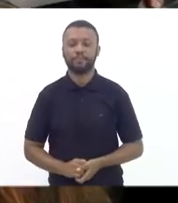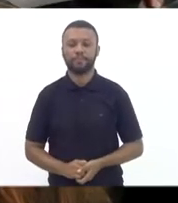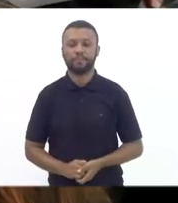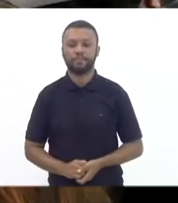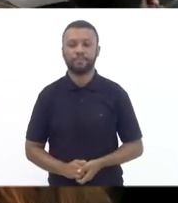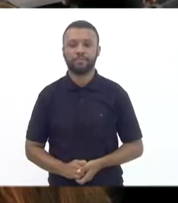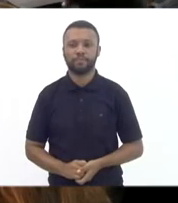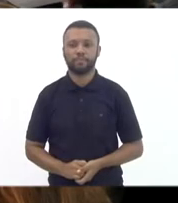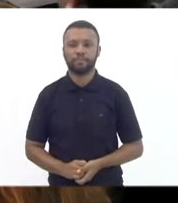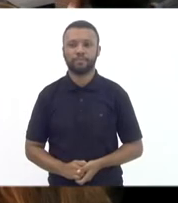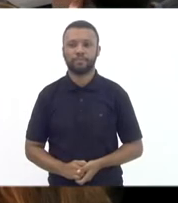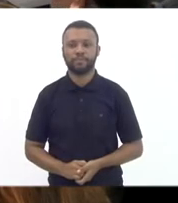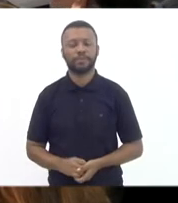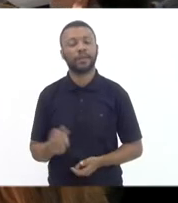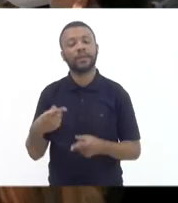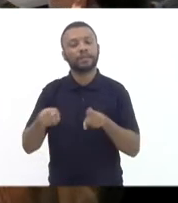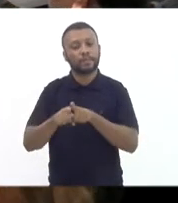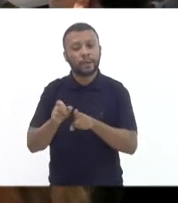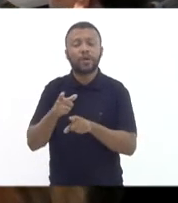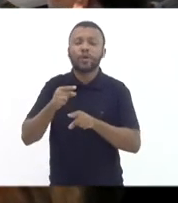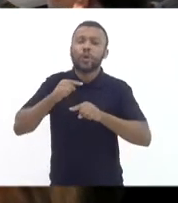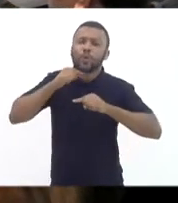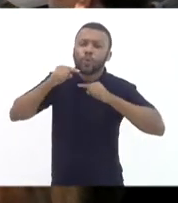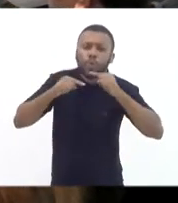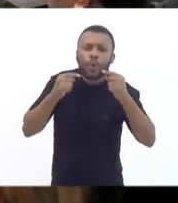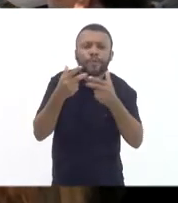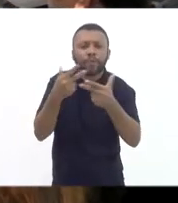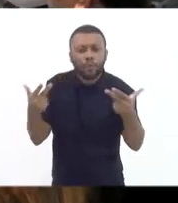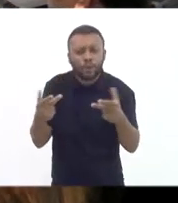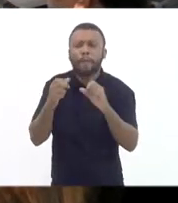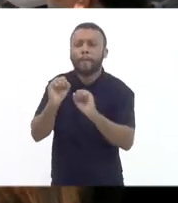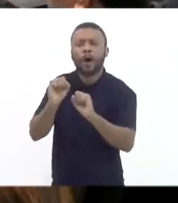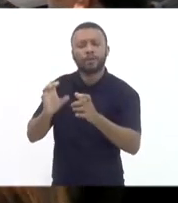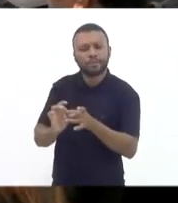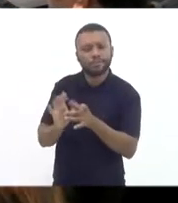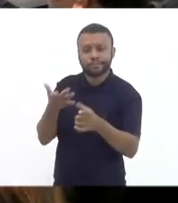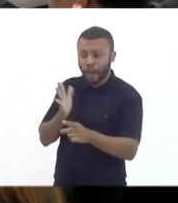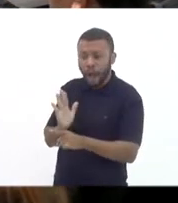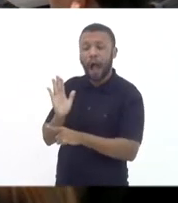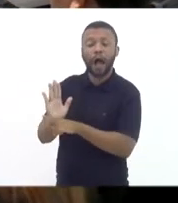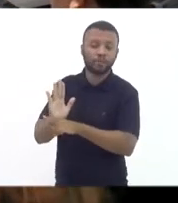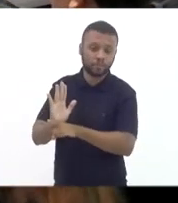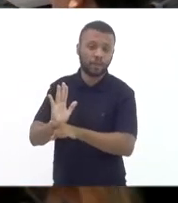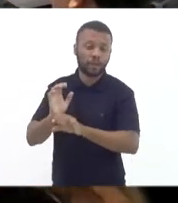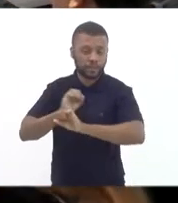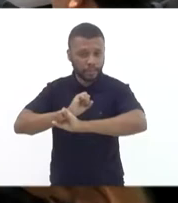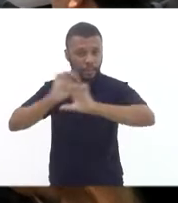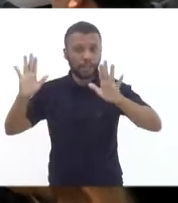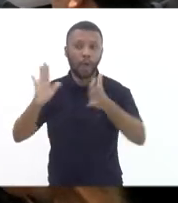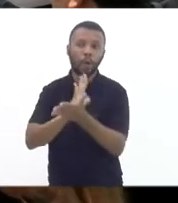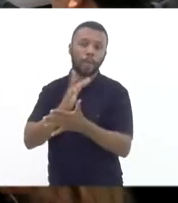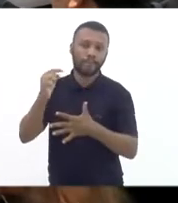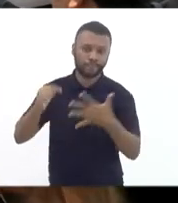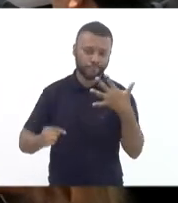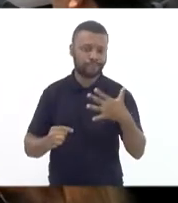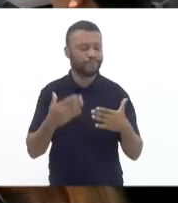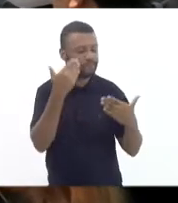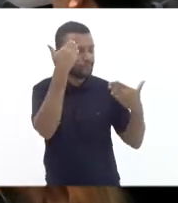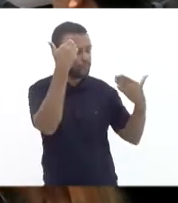vocês. Obrigado, e estou à disposição para auxiliar nessa questão. Obrigada. Muito obrigado, dona Maria.